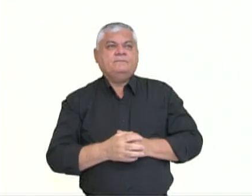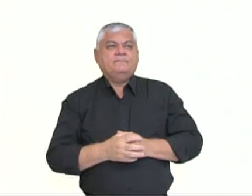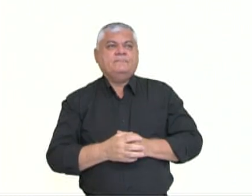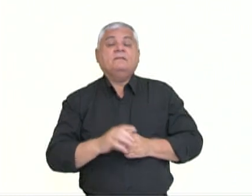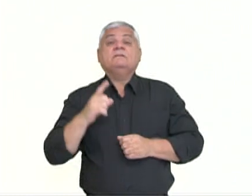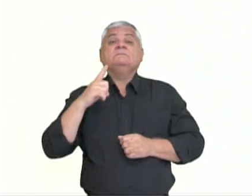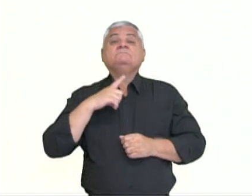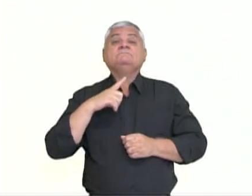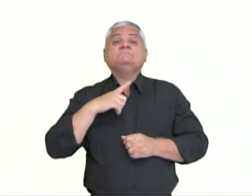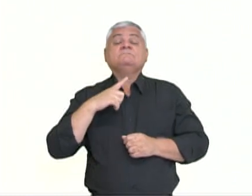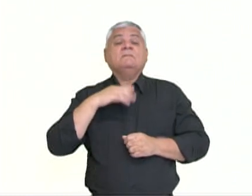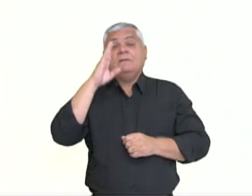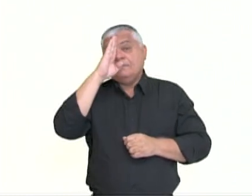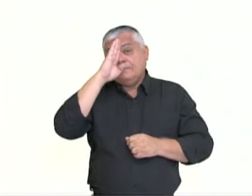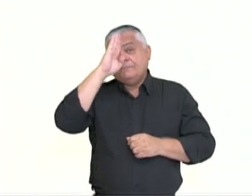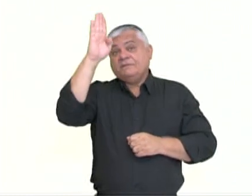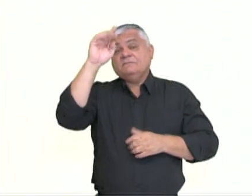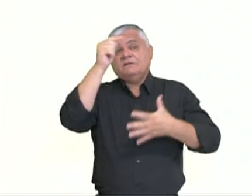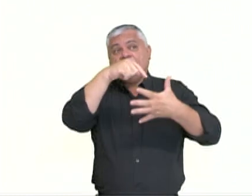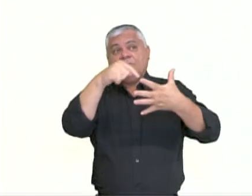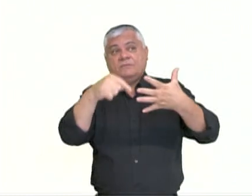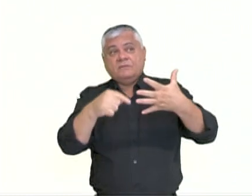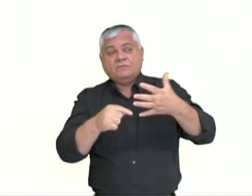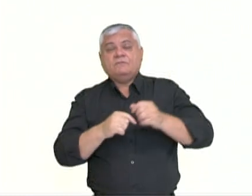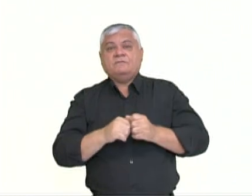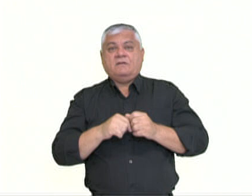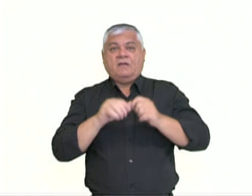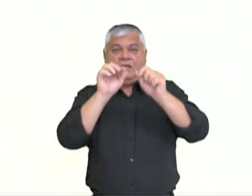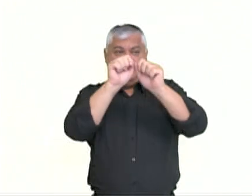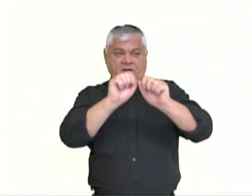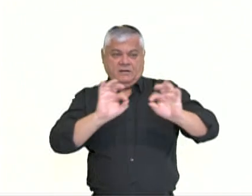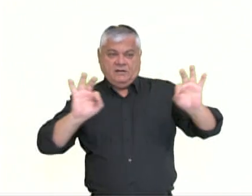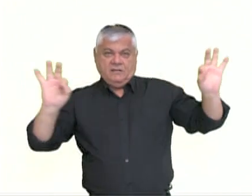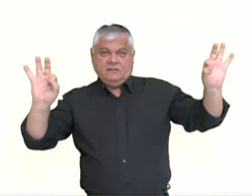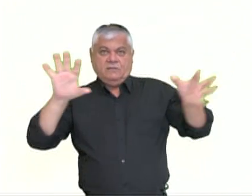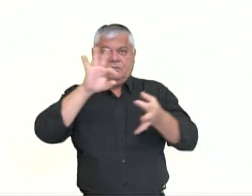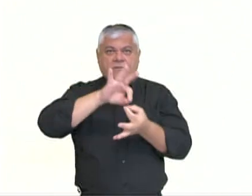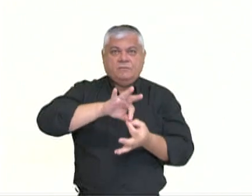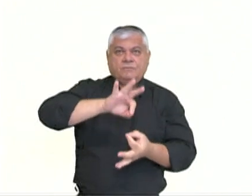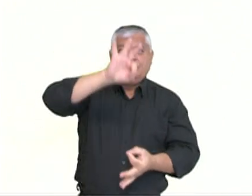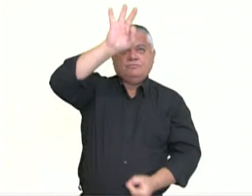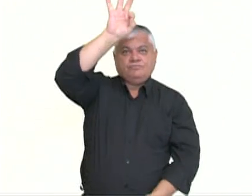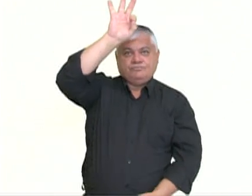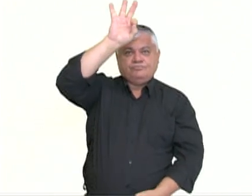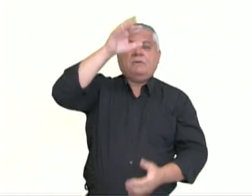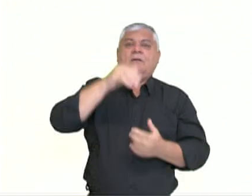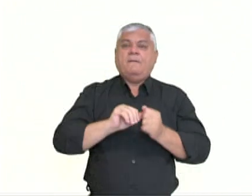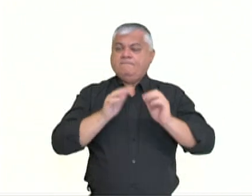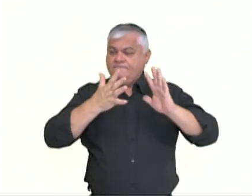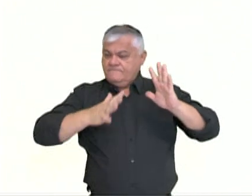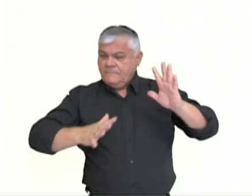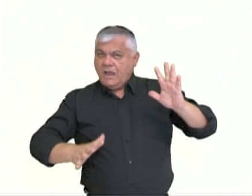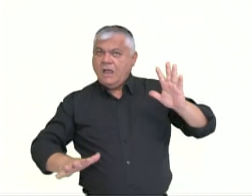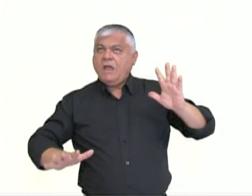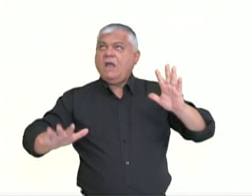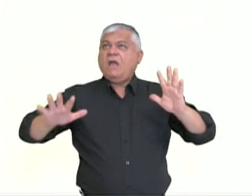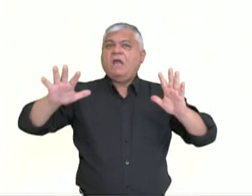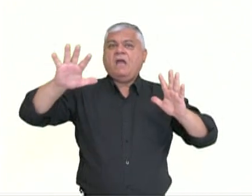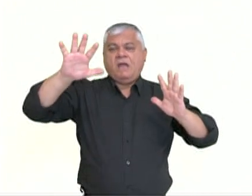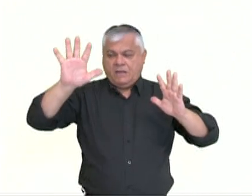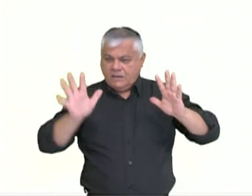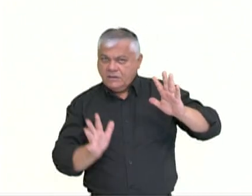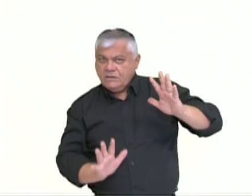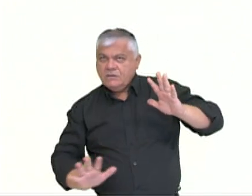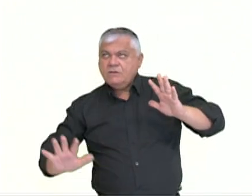os principais fatores climáticos: a latitude, altitude, maritimidade ou